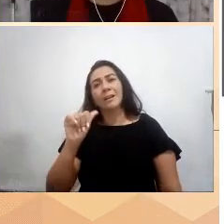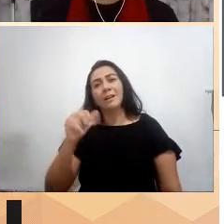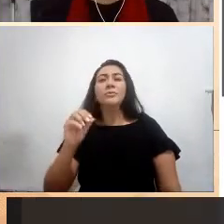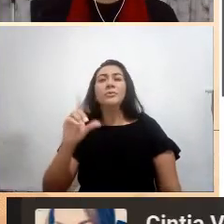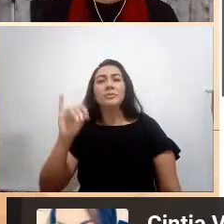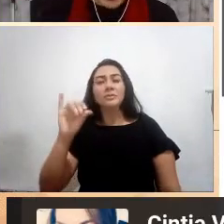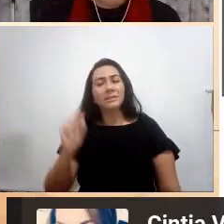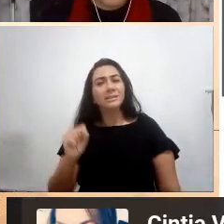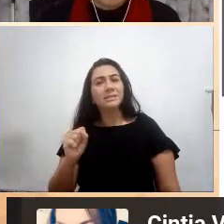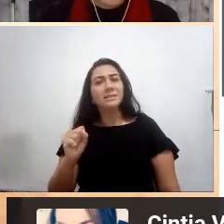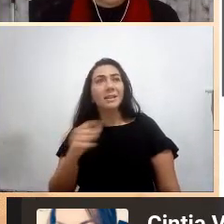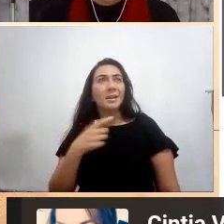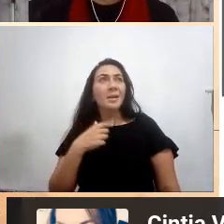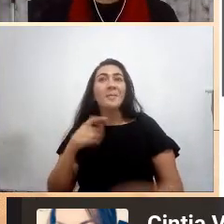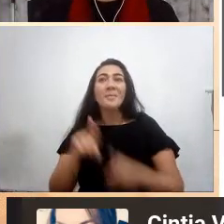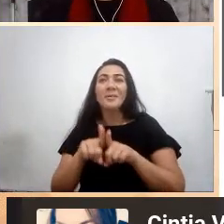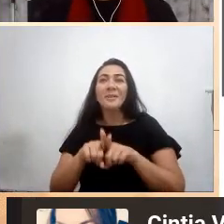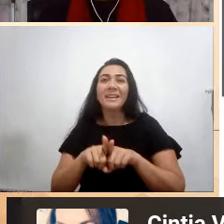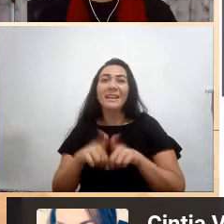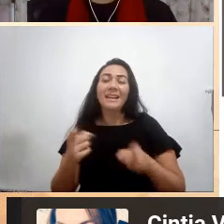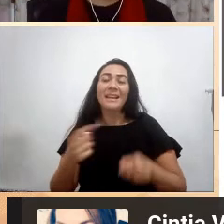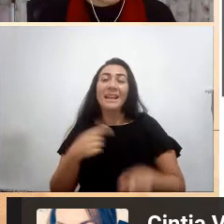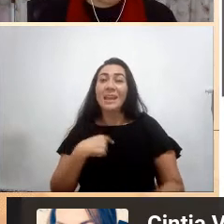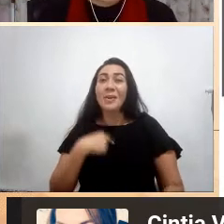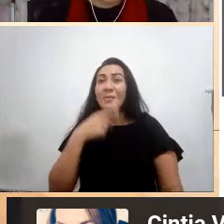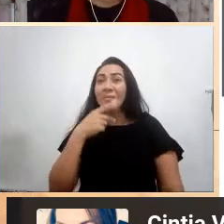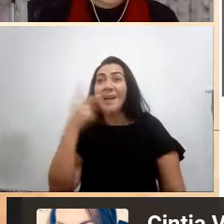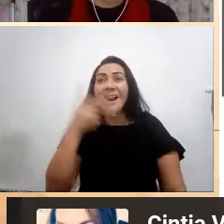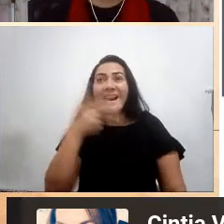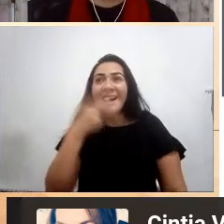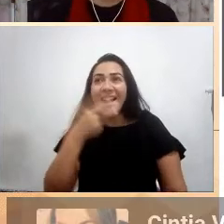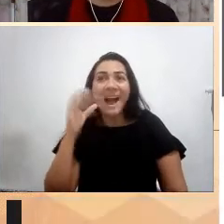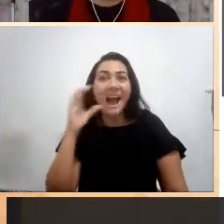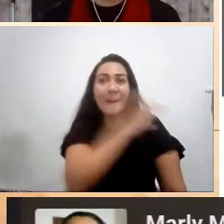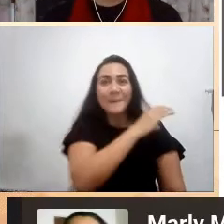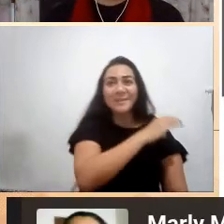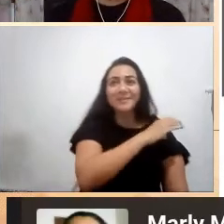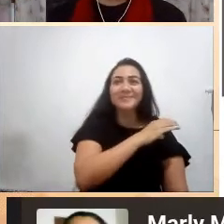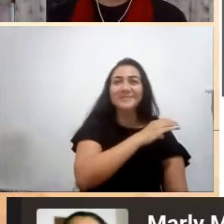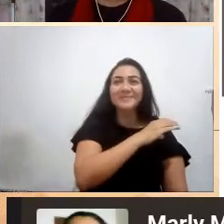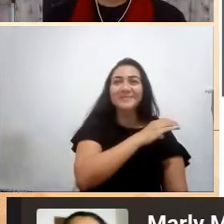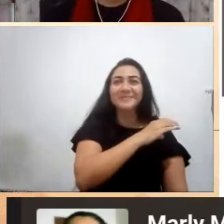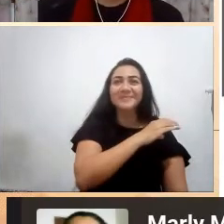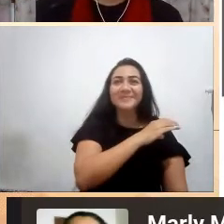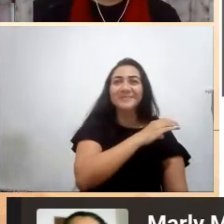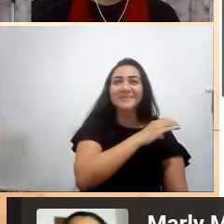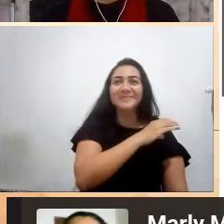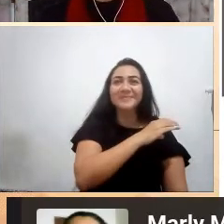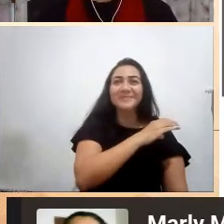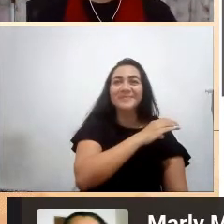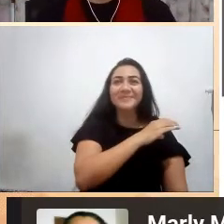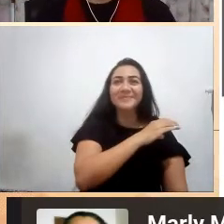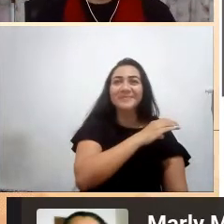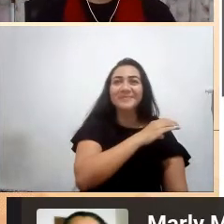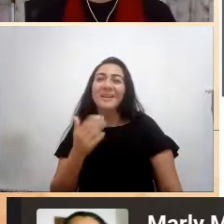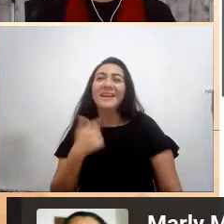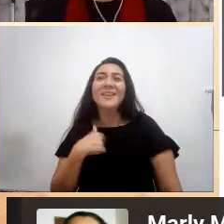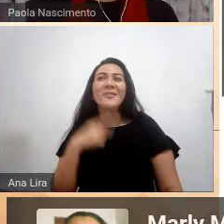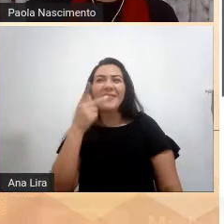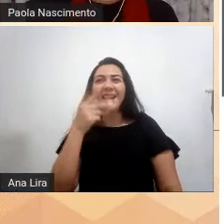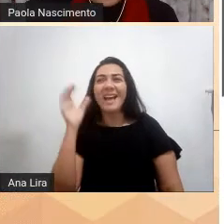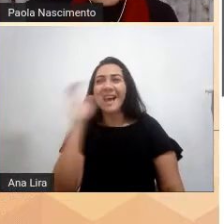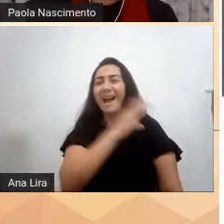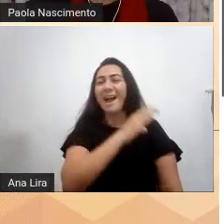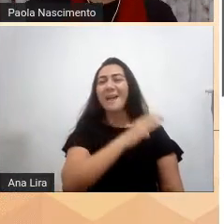estiver falando muito rápido. Eu não estou vendo os comentários, mas eu acredito que o pessoal já esteja comentando, né?